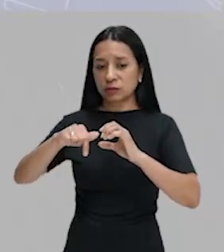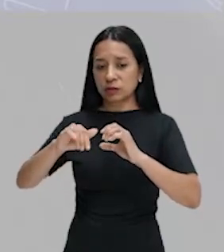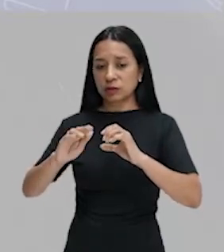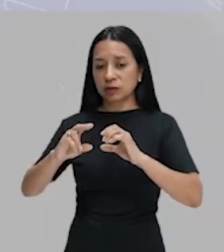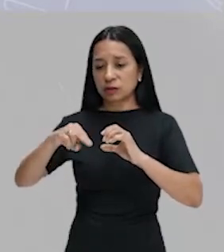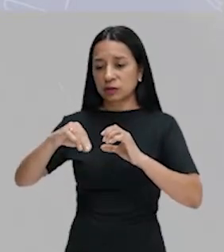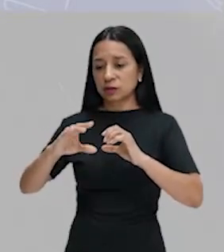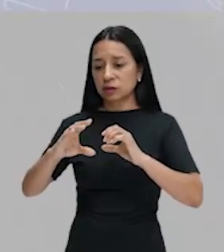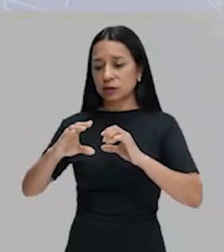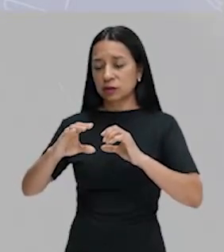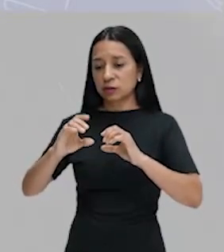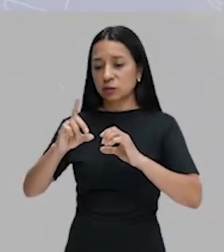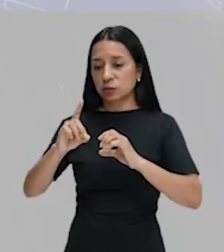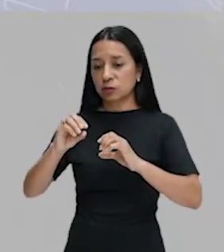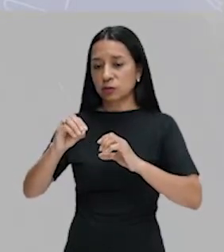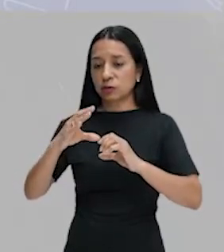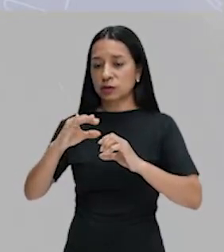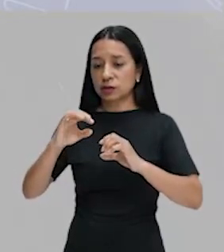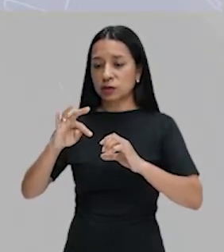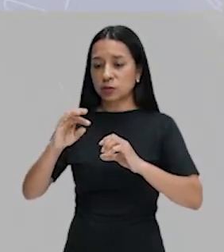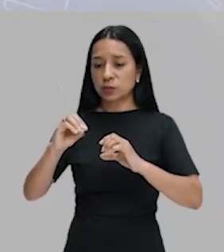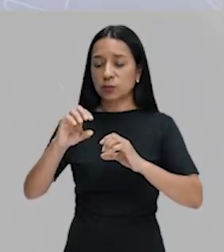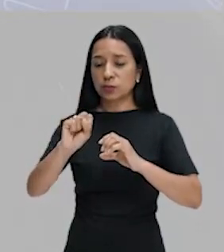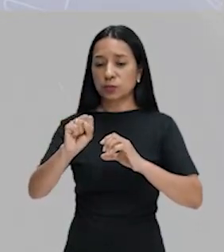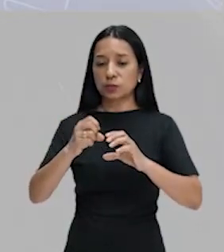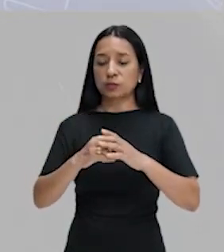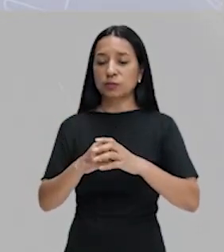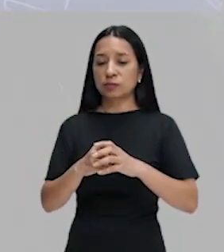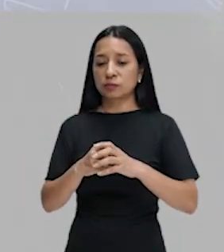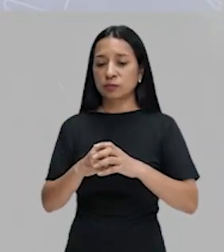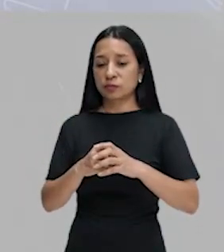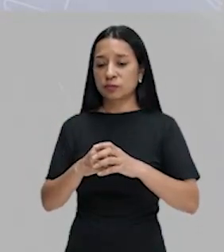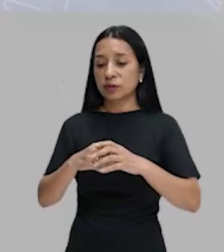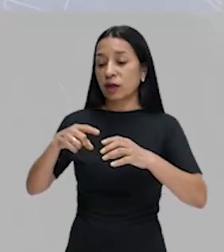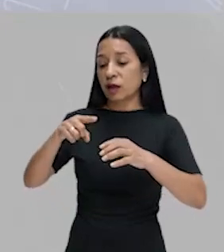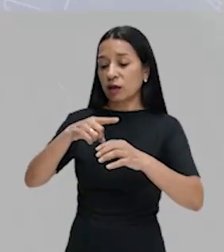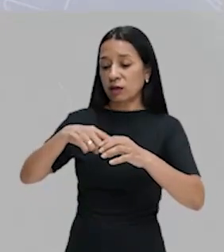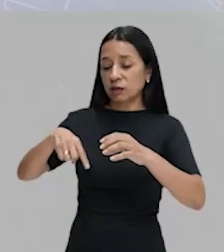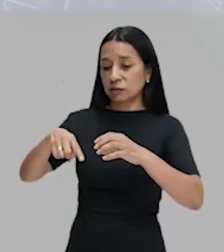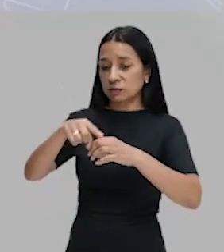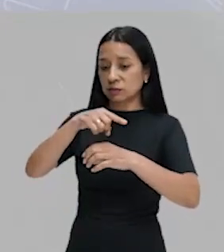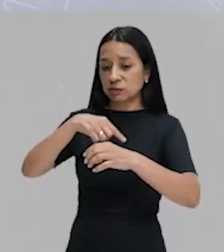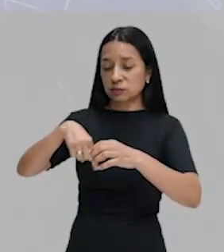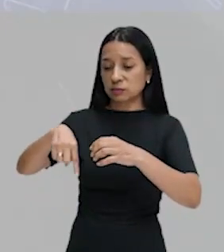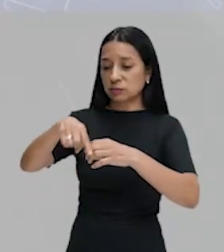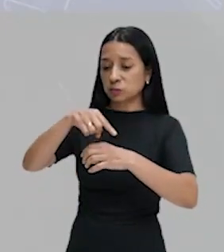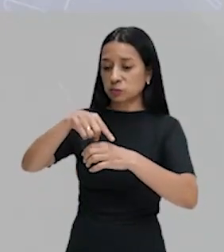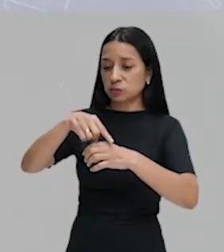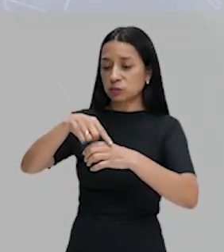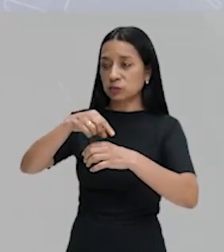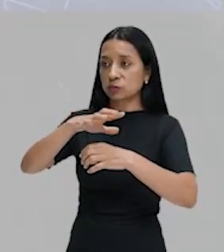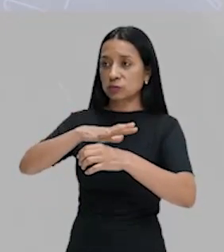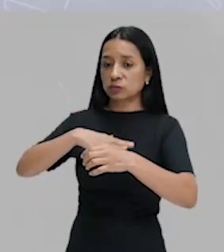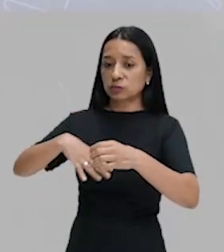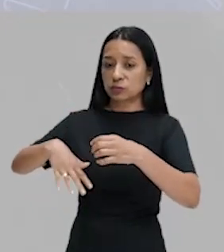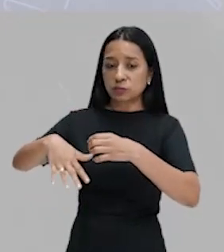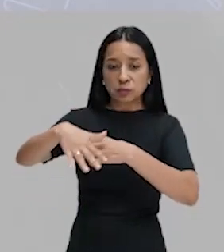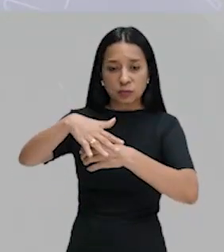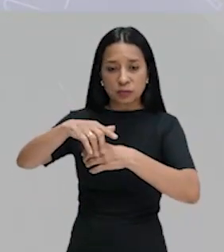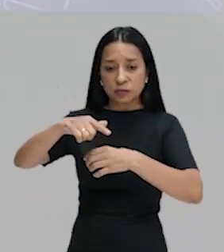quinidócito. Esse quinidócito tem uma região, essa região aqui chamada de